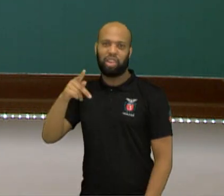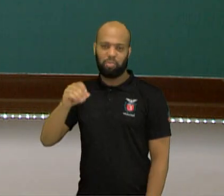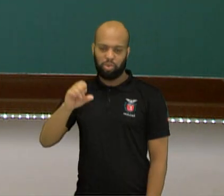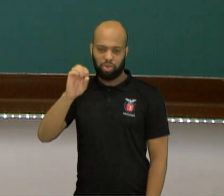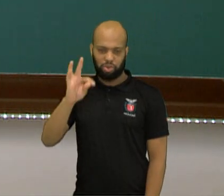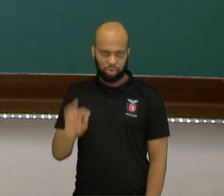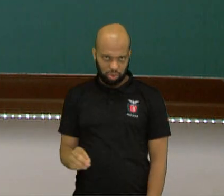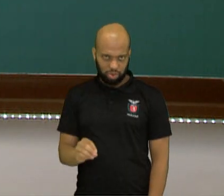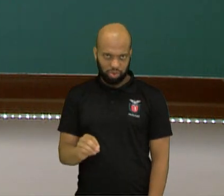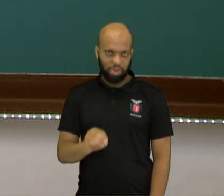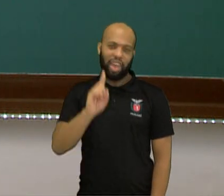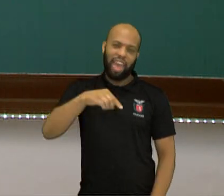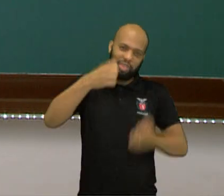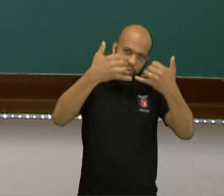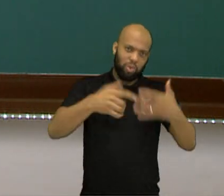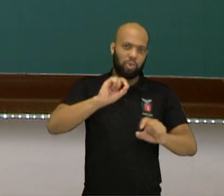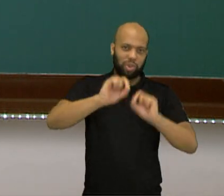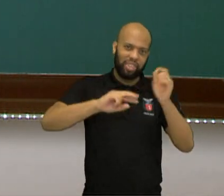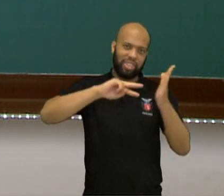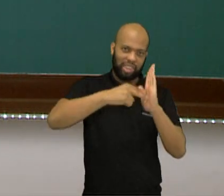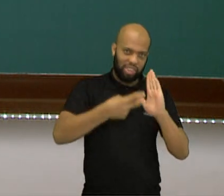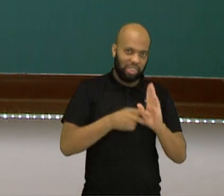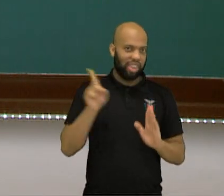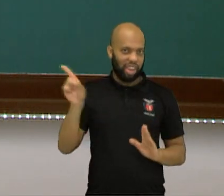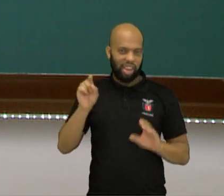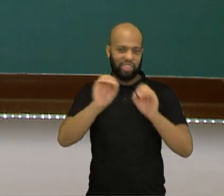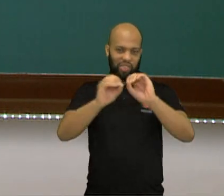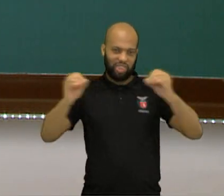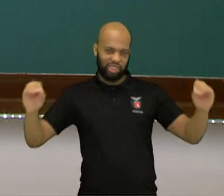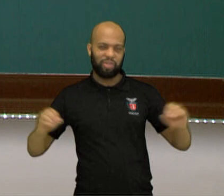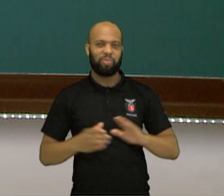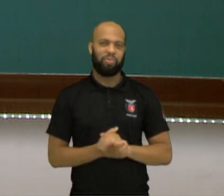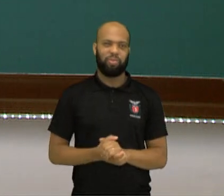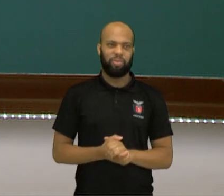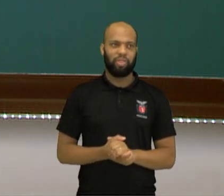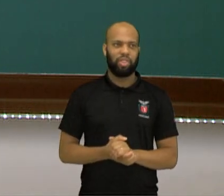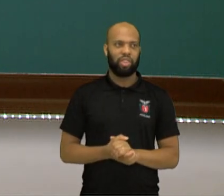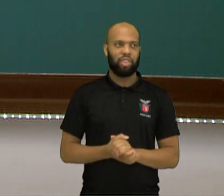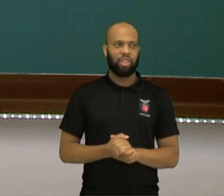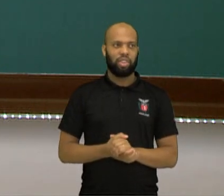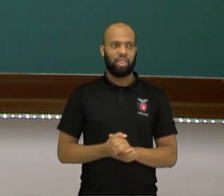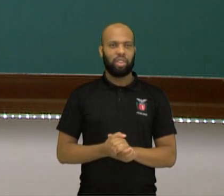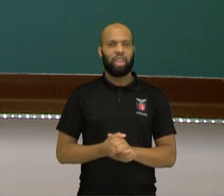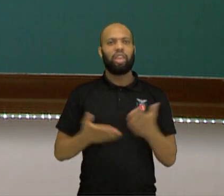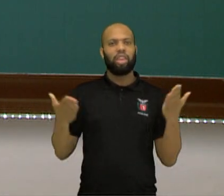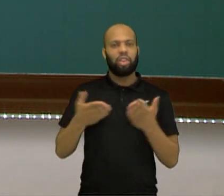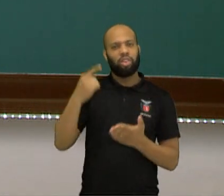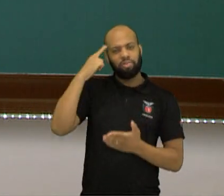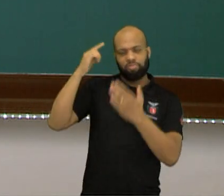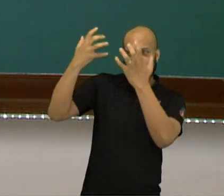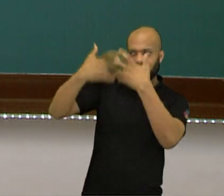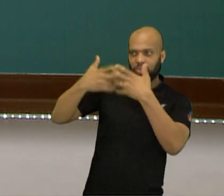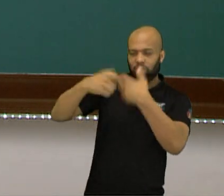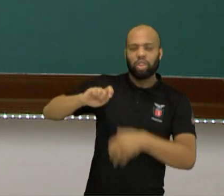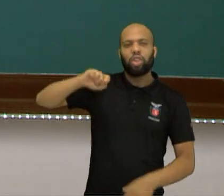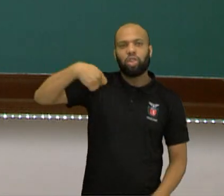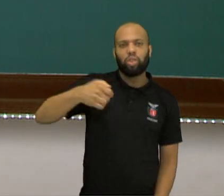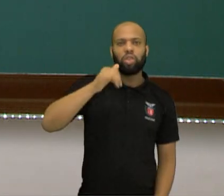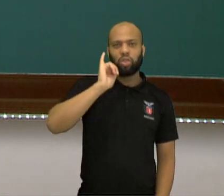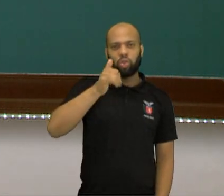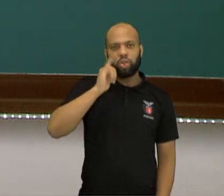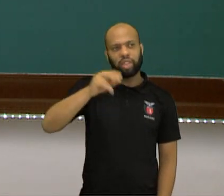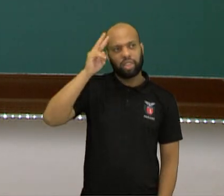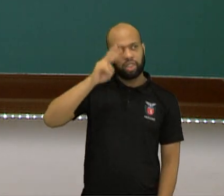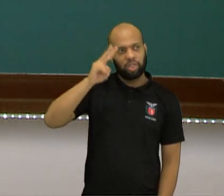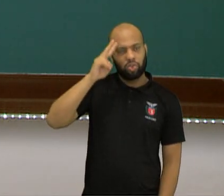oração principal. Legal isso, né? Então agora, pense em casa sobre relatos,